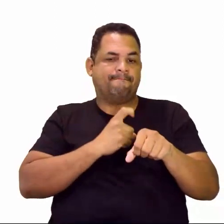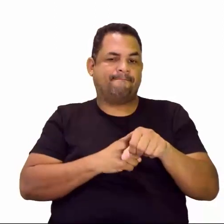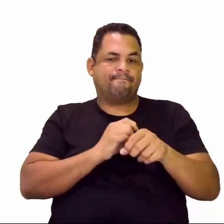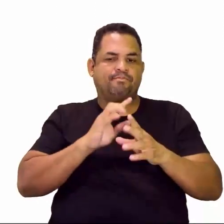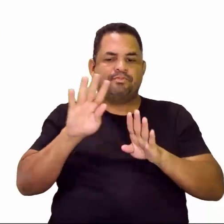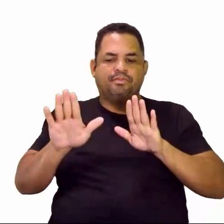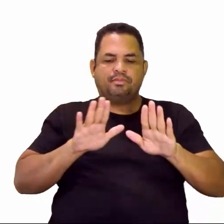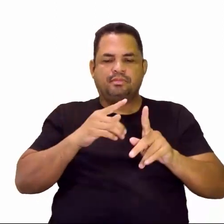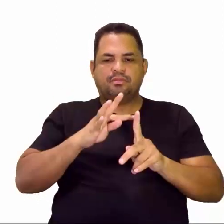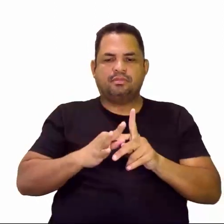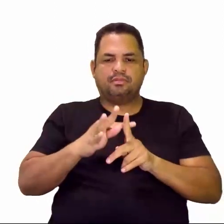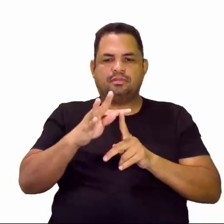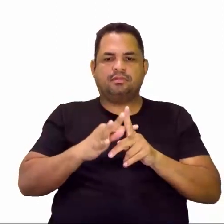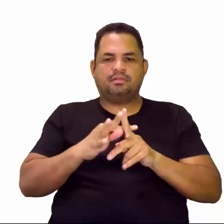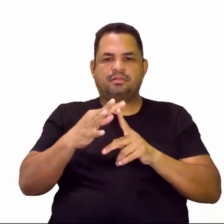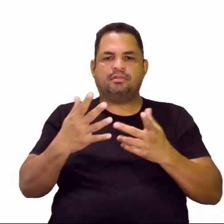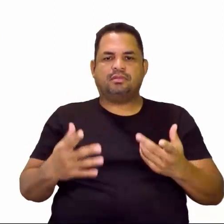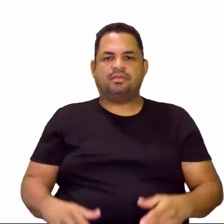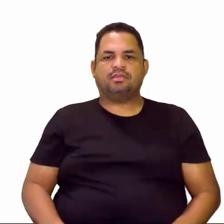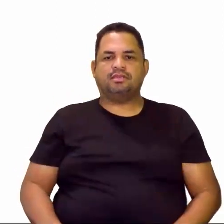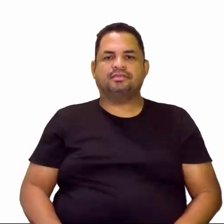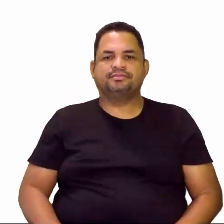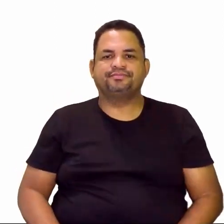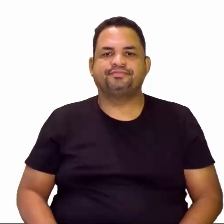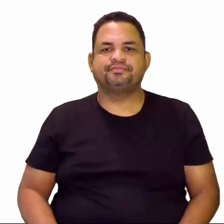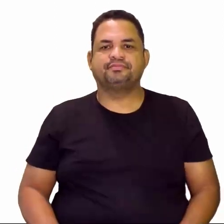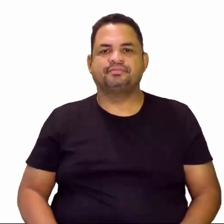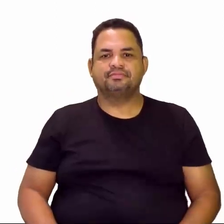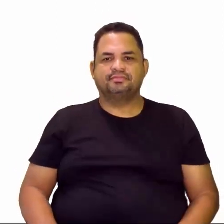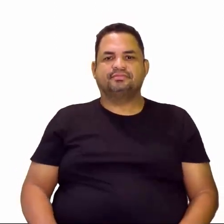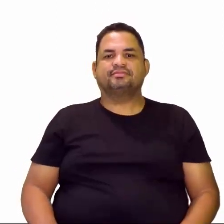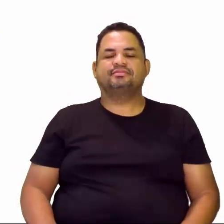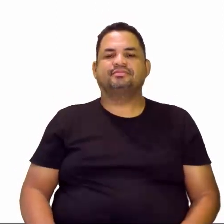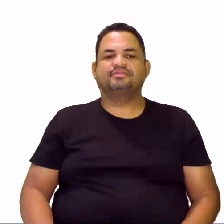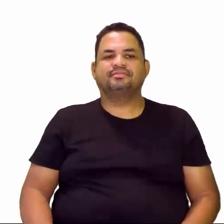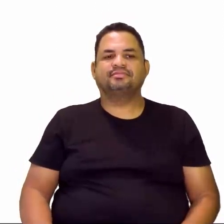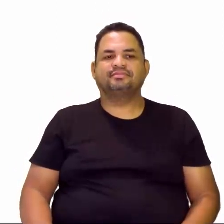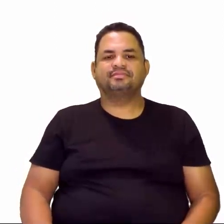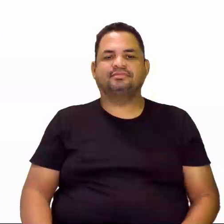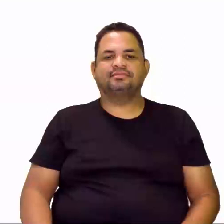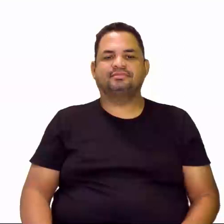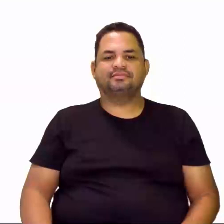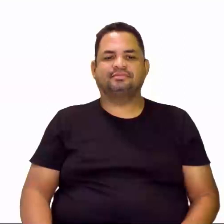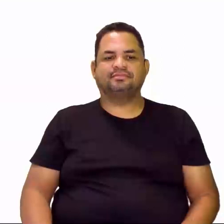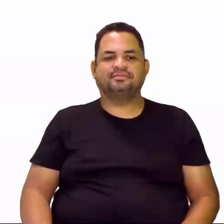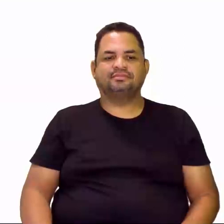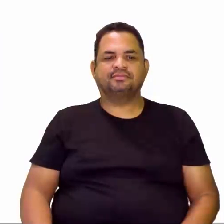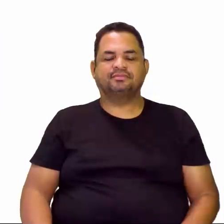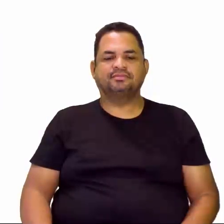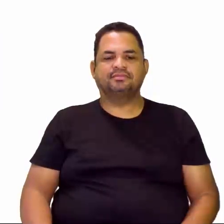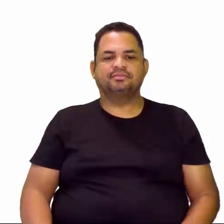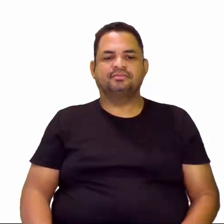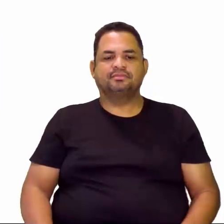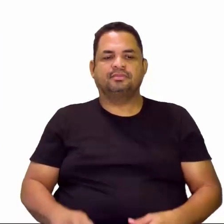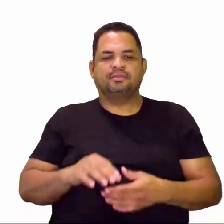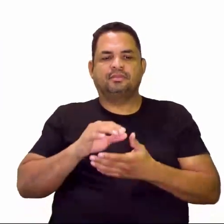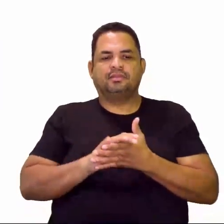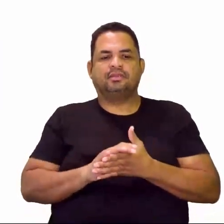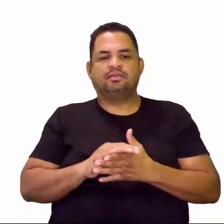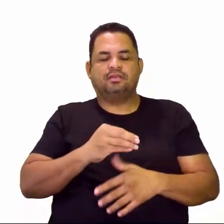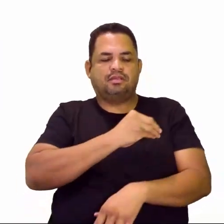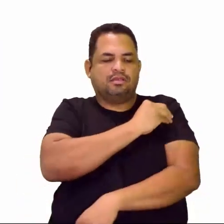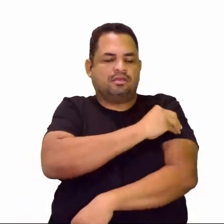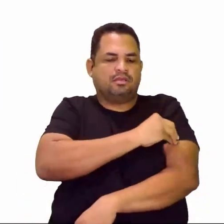à temperatura de fusão e à de ebulição, respectivamente. Logo, com relação ao